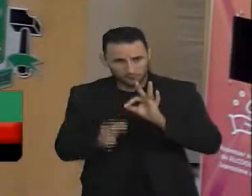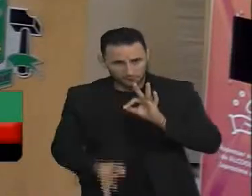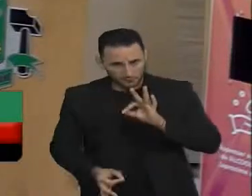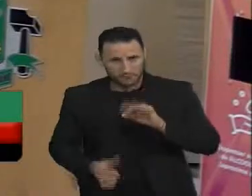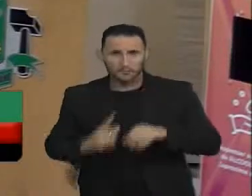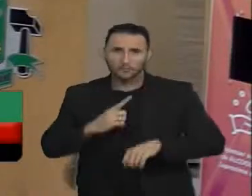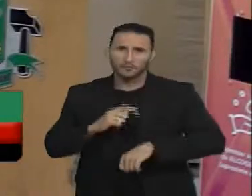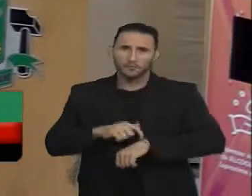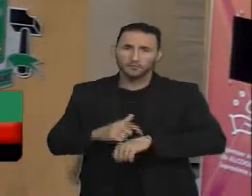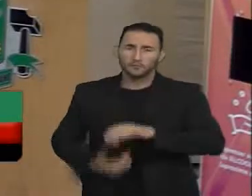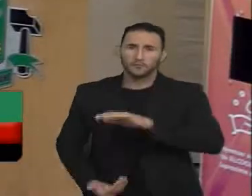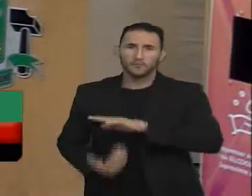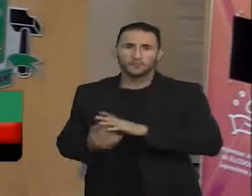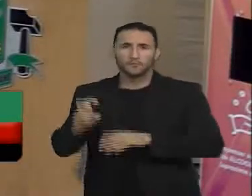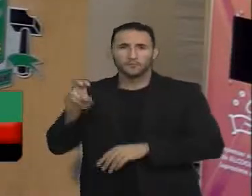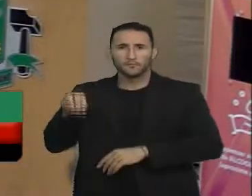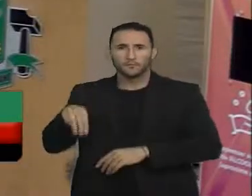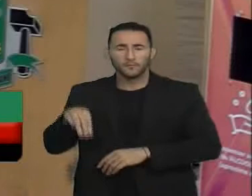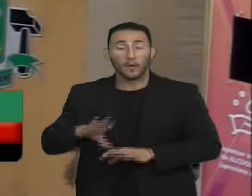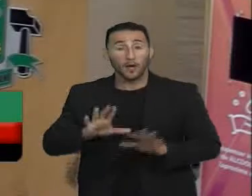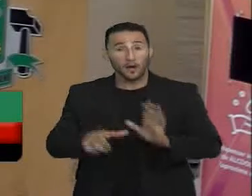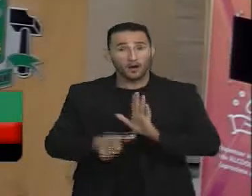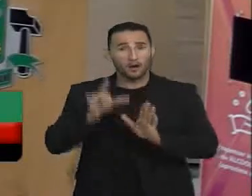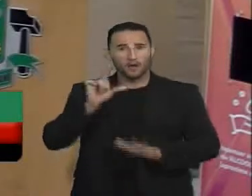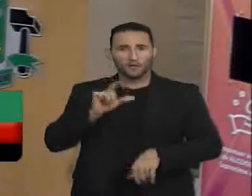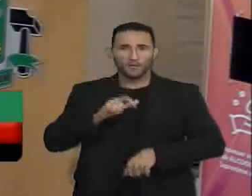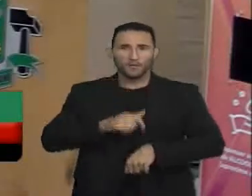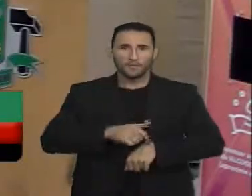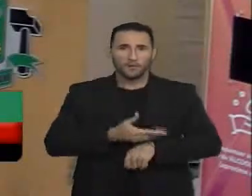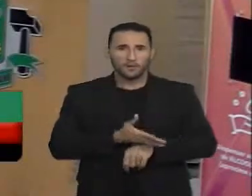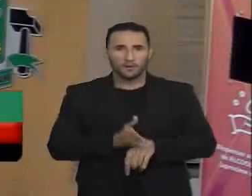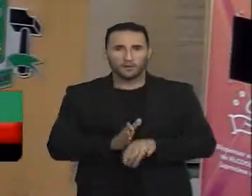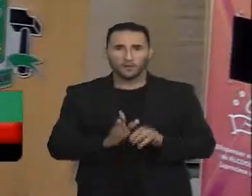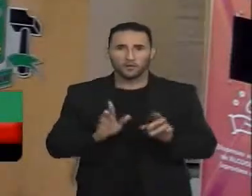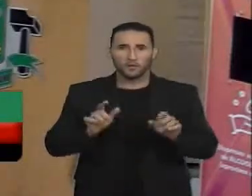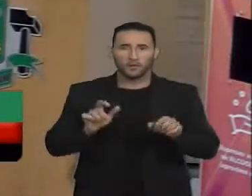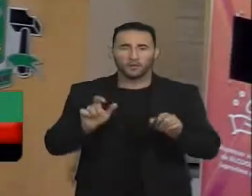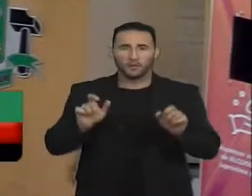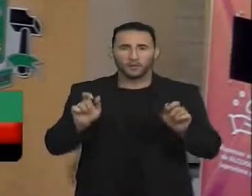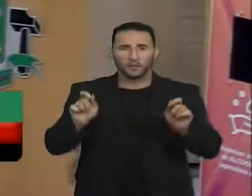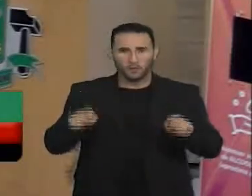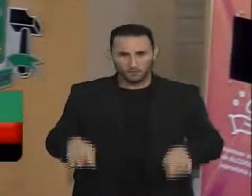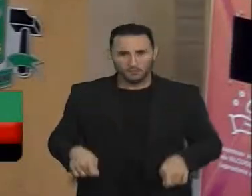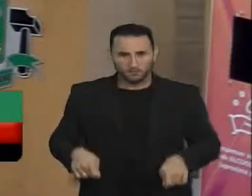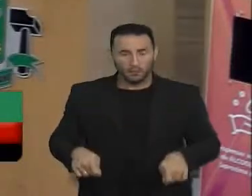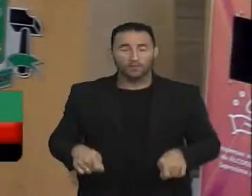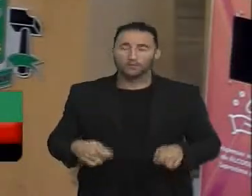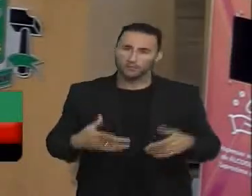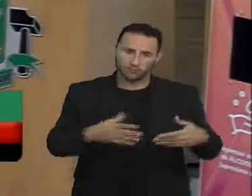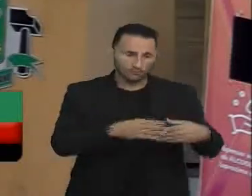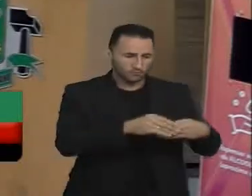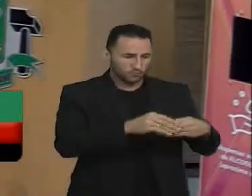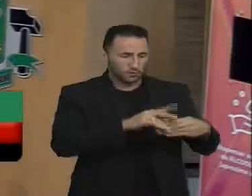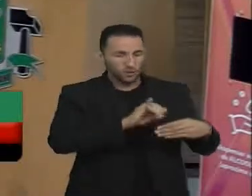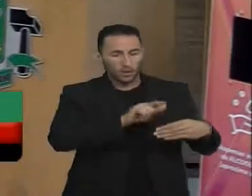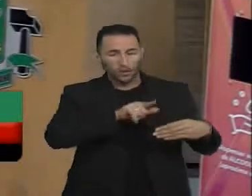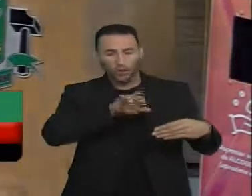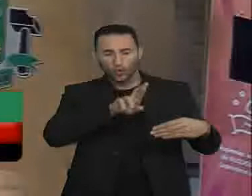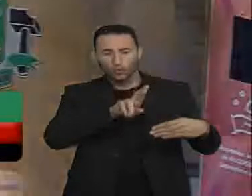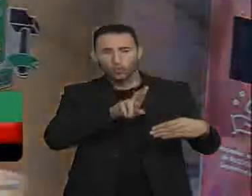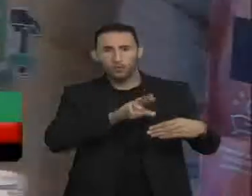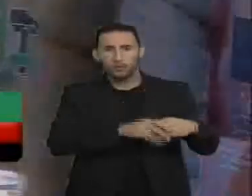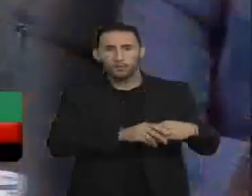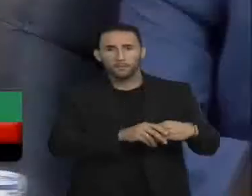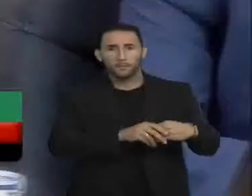Excelência dispõe de 5 minutos. Antes de liberar o tempo do vereador Pelé, saudar aqui o Igor, da